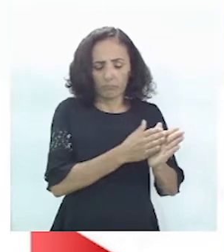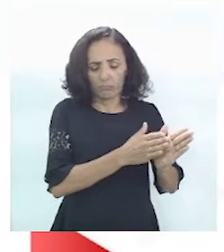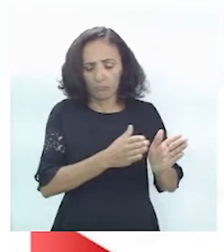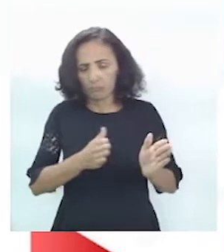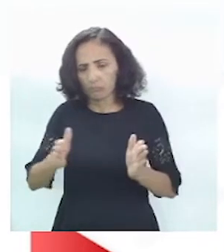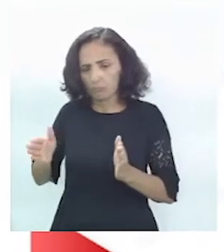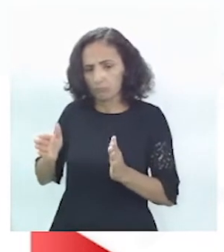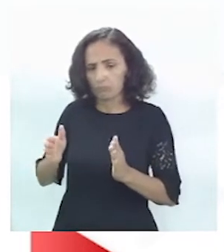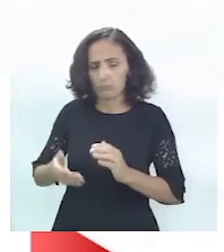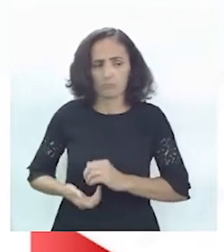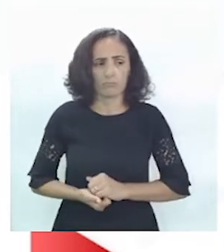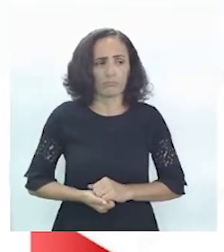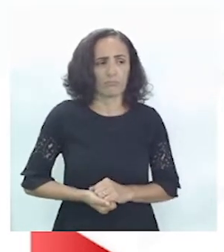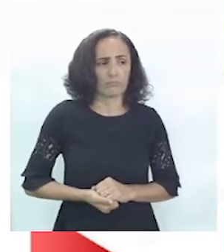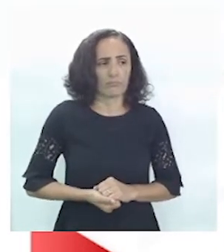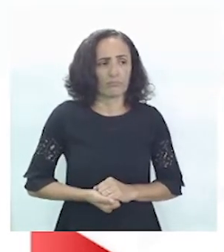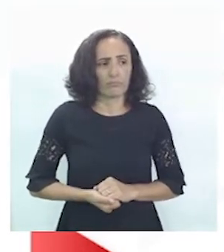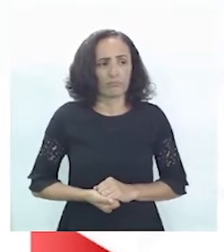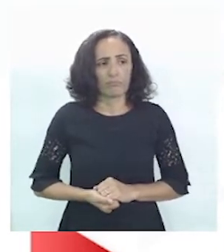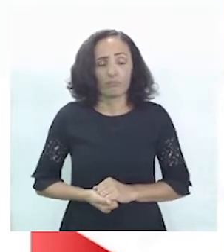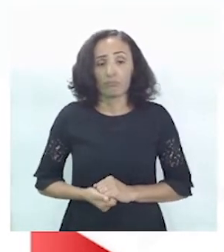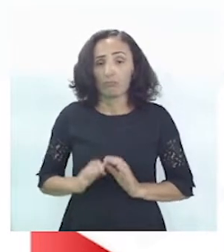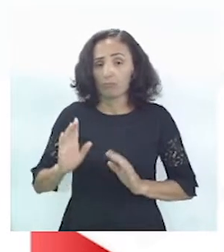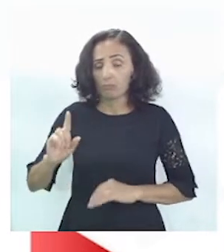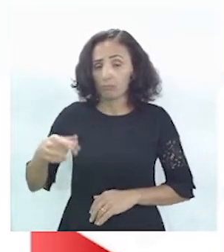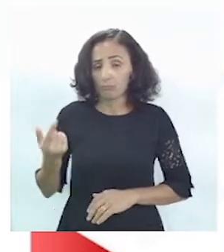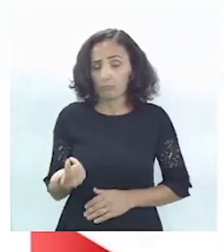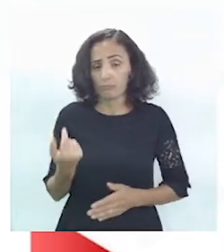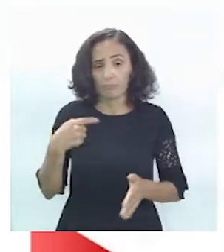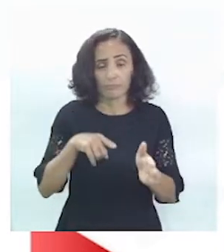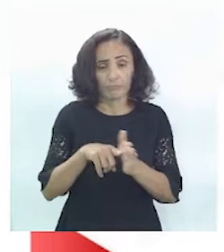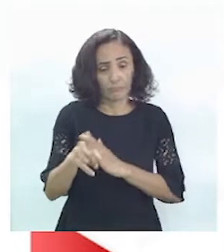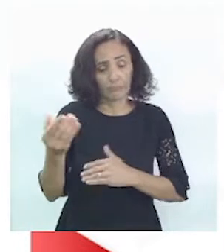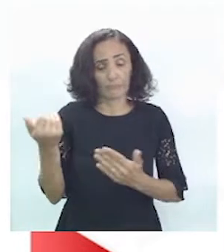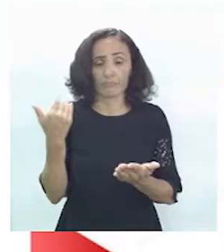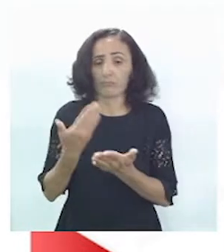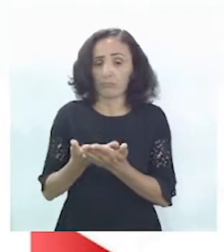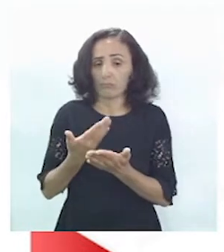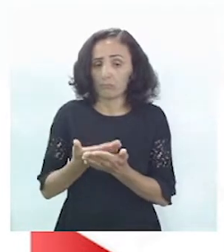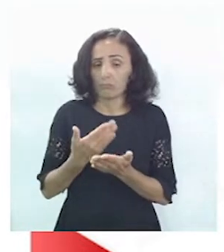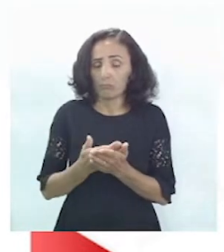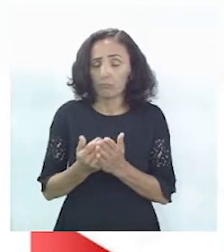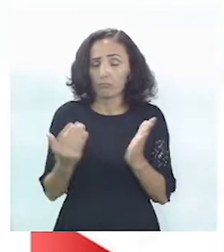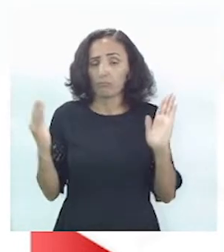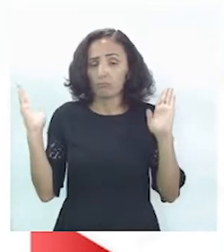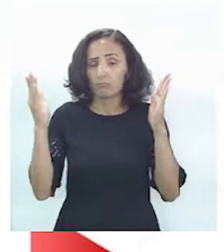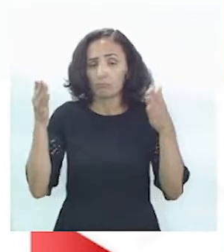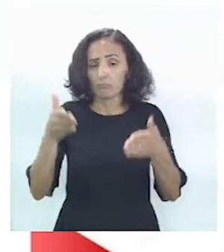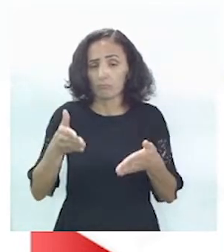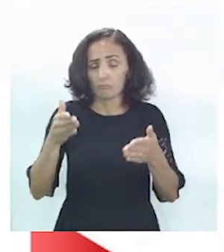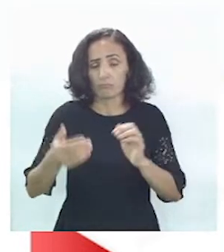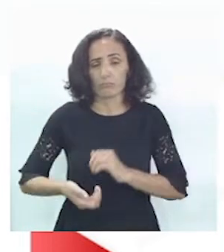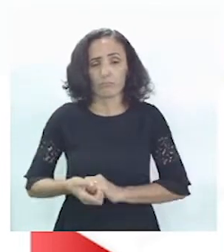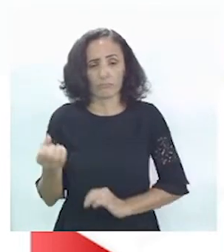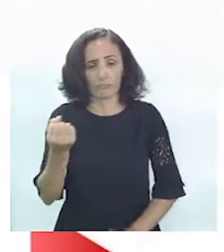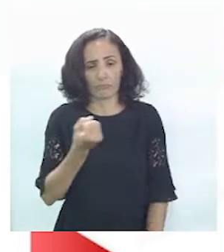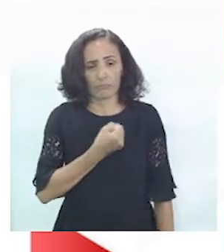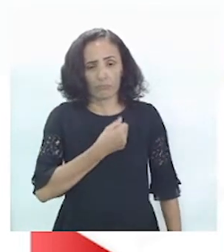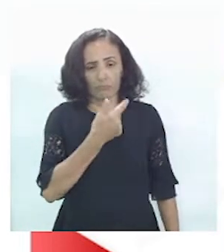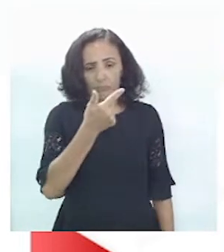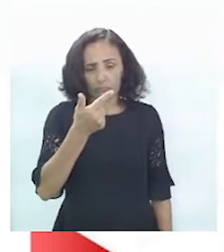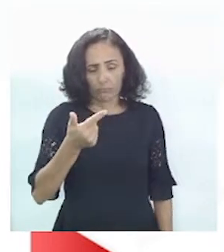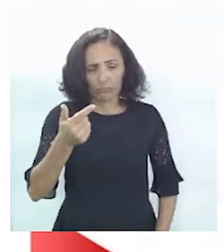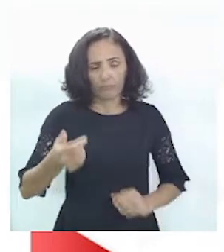da biodiversidade. Outra questão do nosso estudo dirigido, que a gente tem aí a questão número 2,